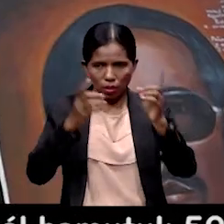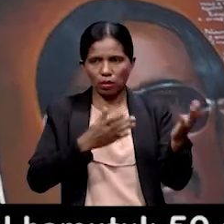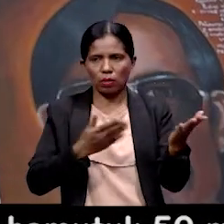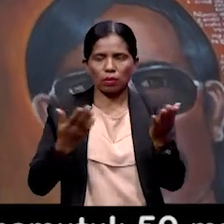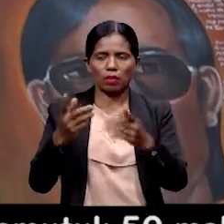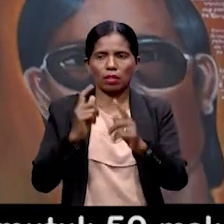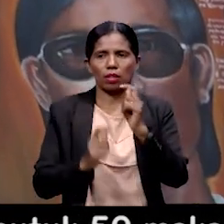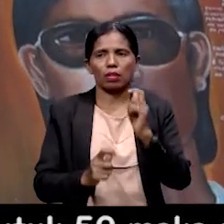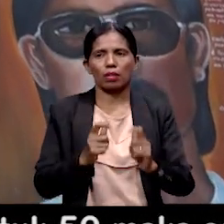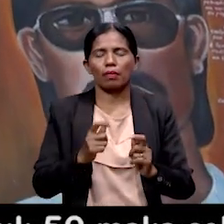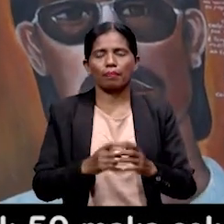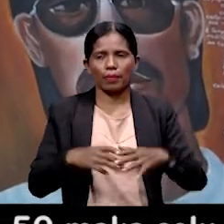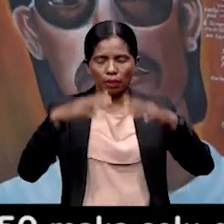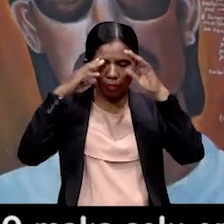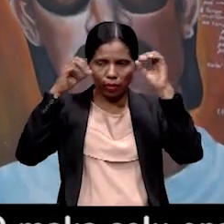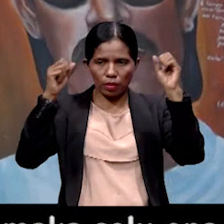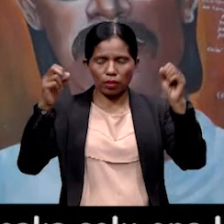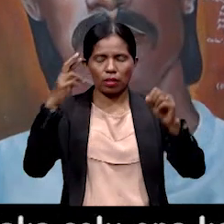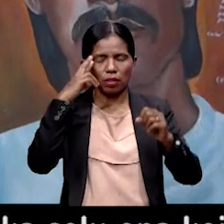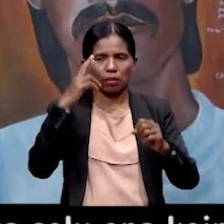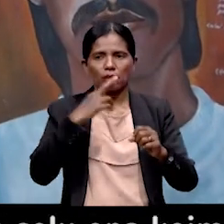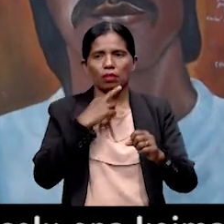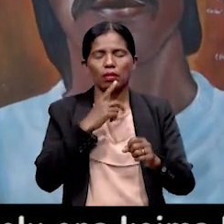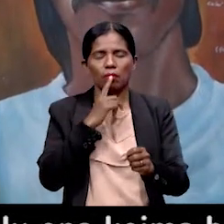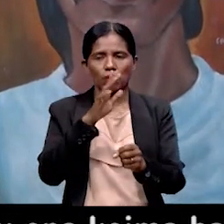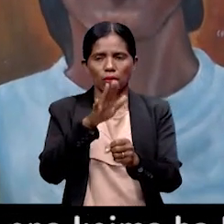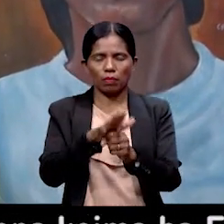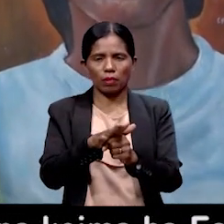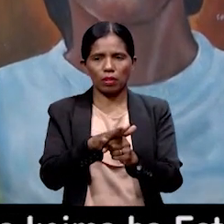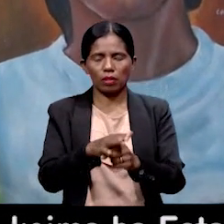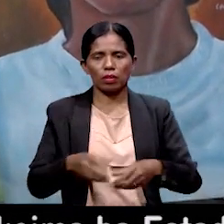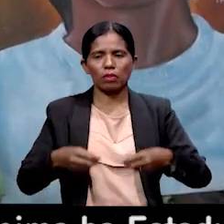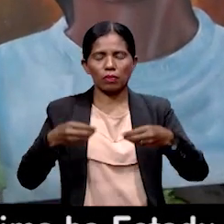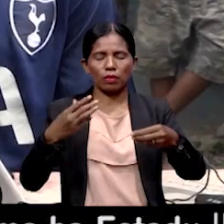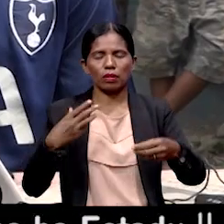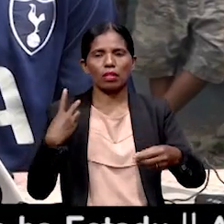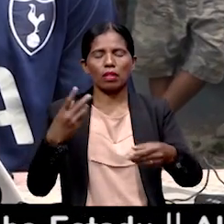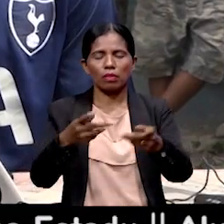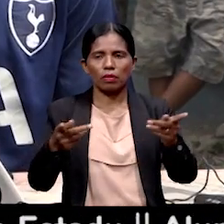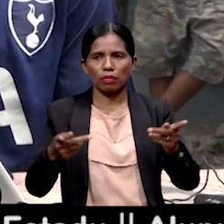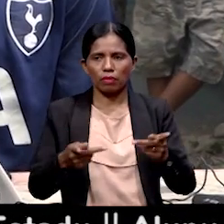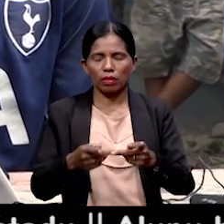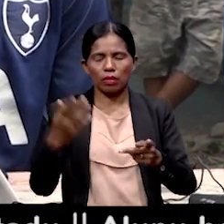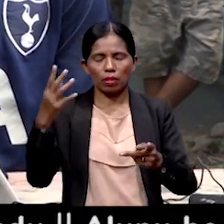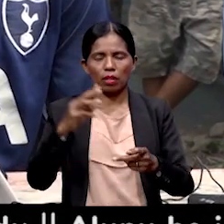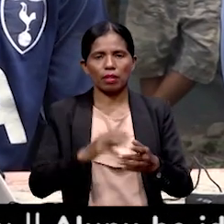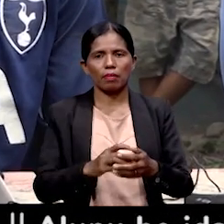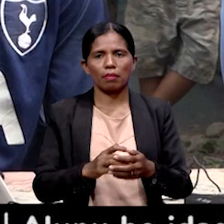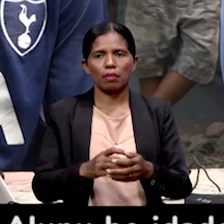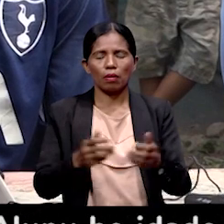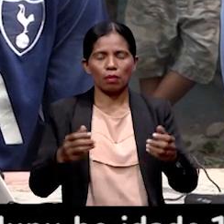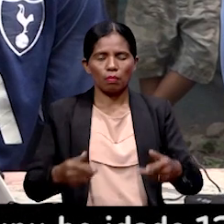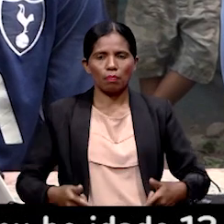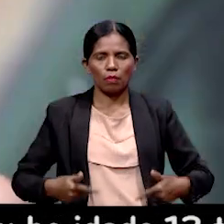tribunal. Ex-presidente da República José Ramos Horta Mos promete se oferece ne fatem provisoriamente e remete auto ba Arte Mores,